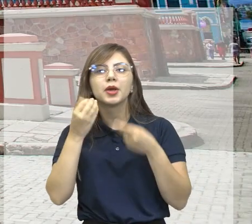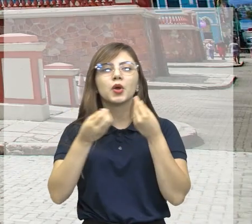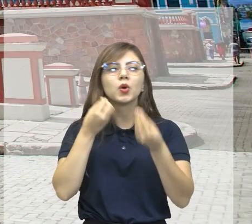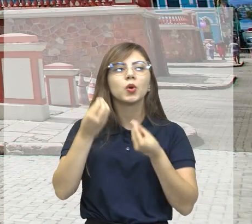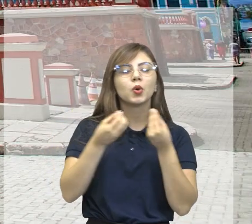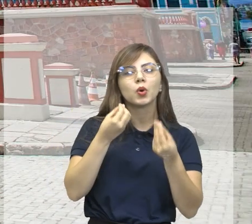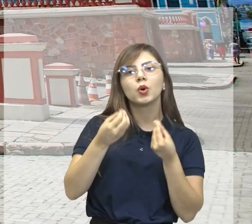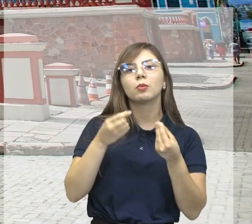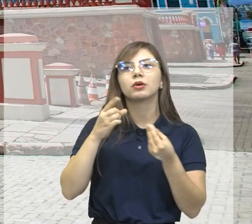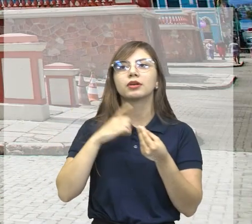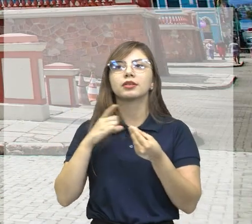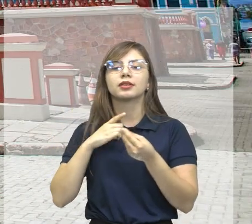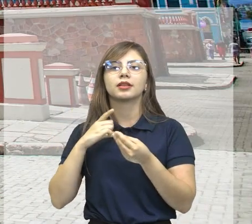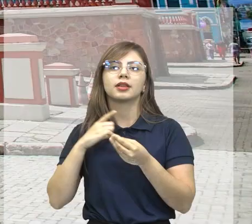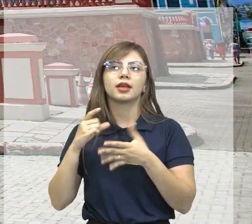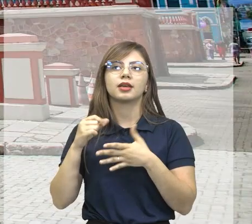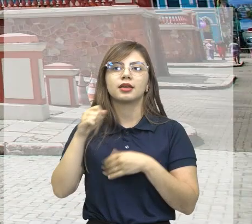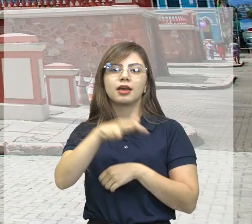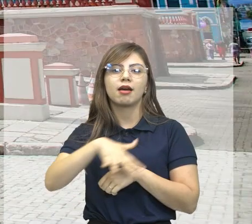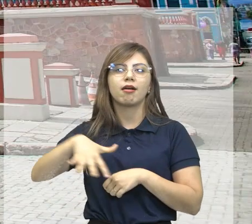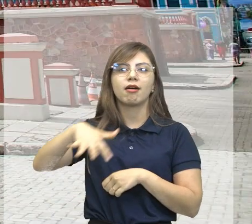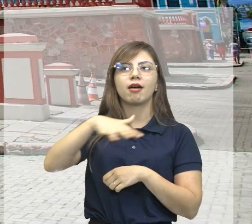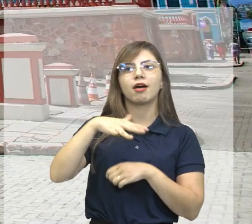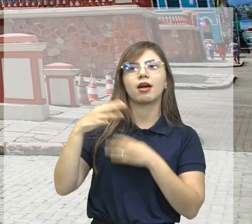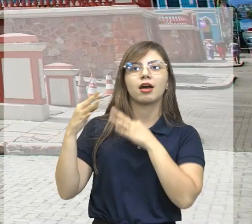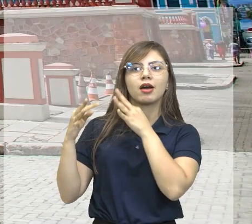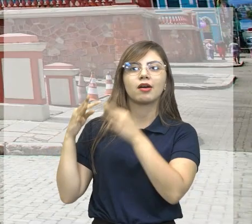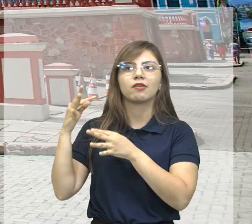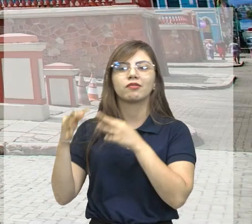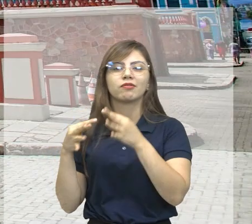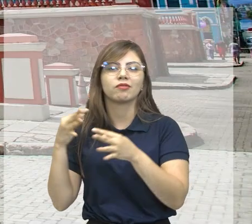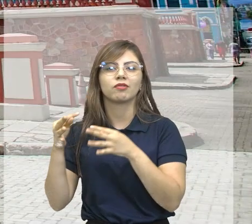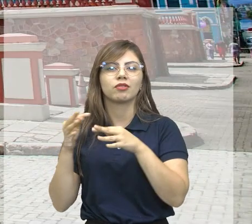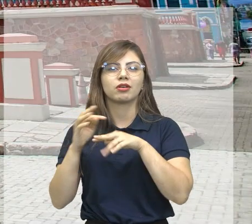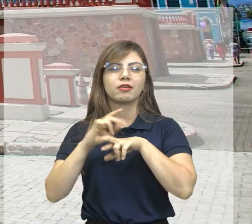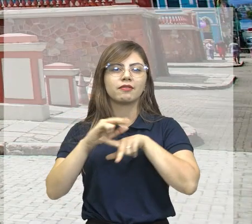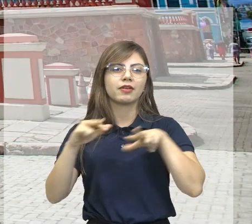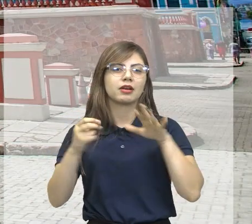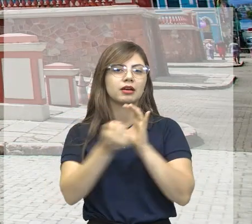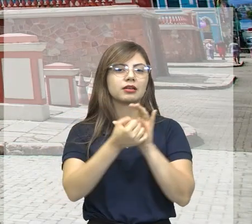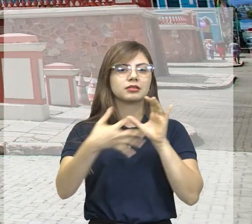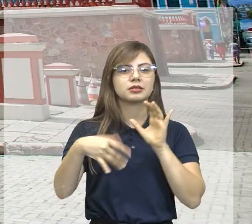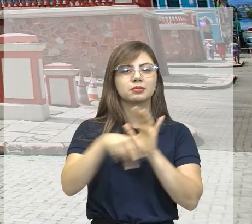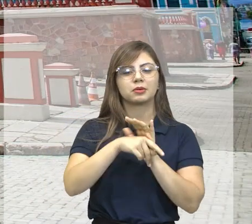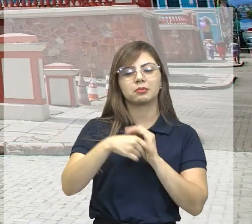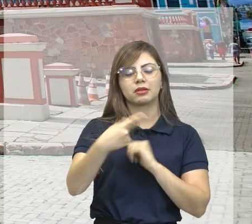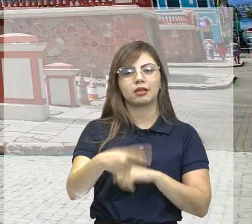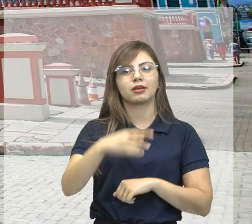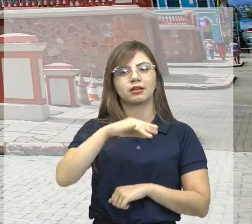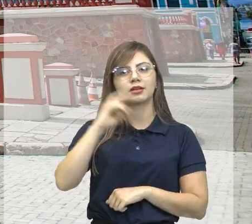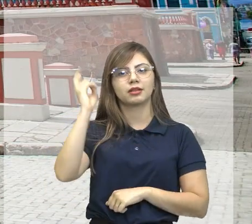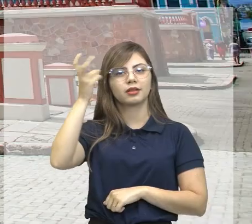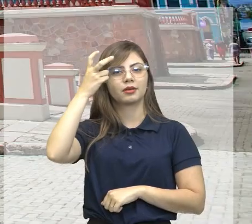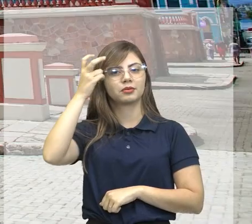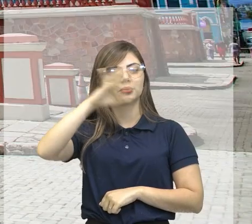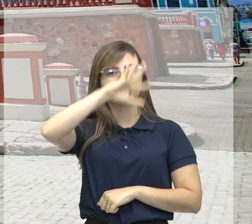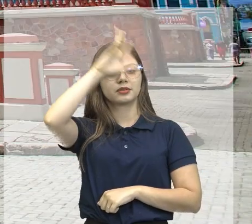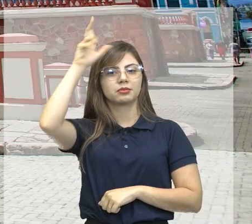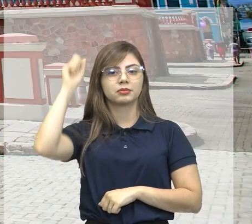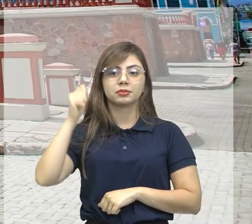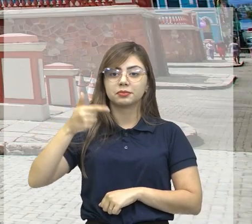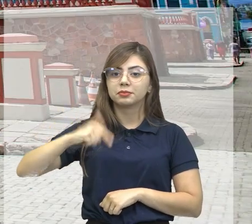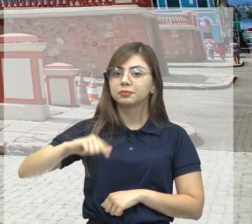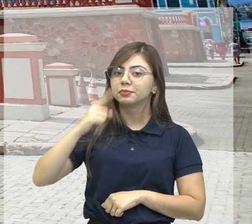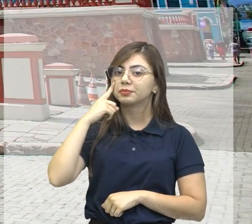nossa flora e da nossa cultura amazônica. Então, temos outra imagem também relacionada ao nosso aspecto,